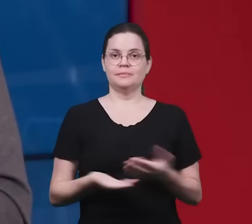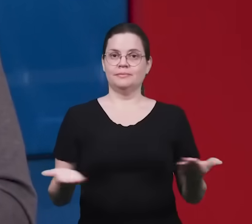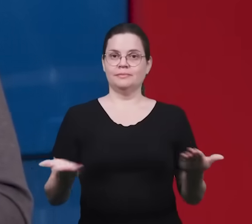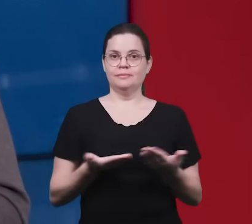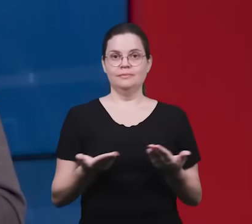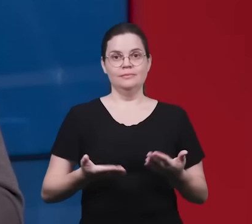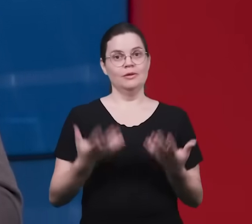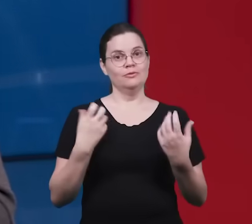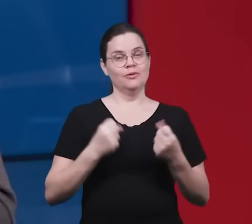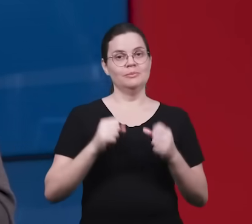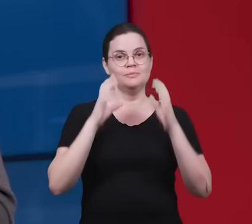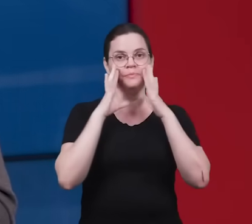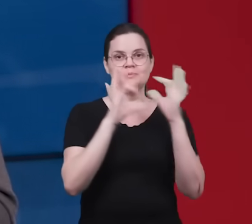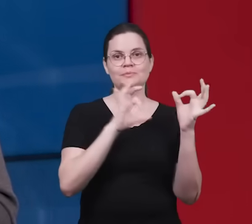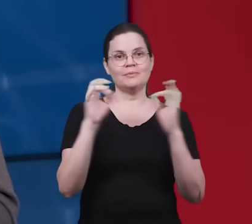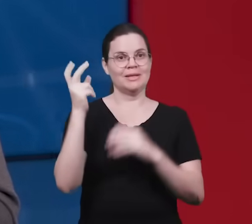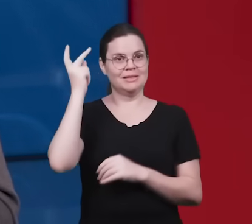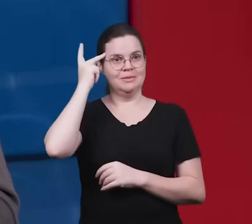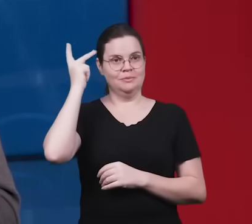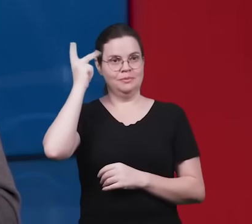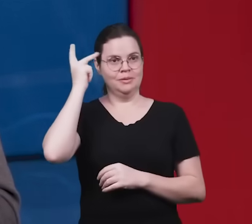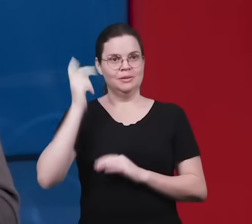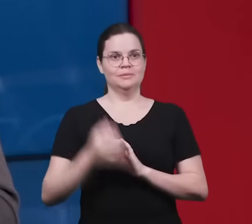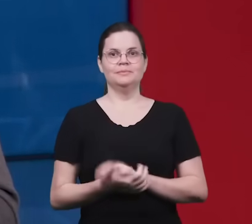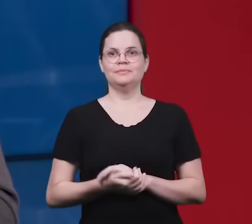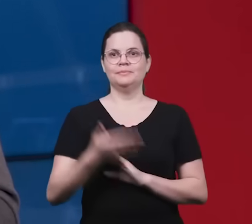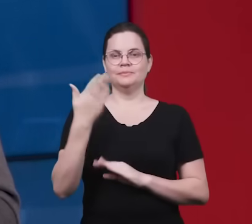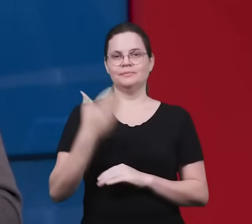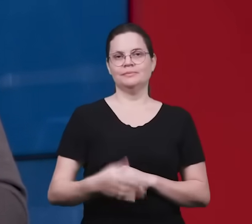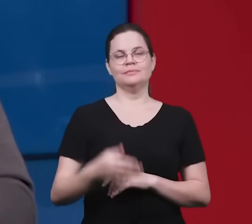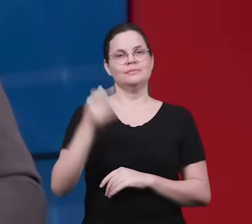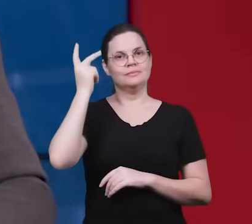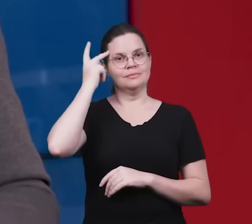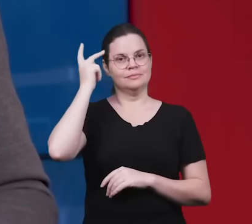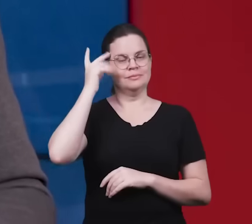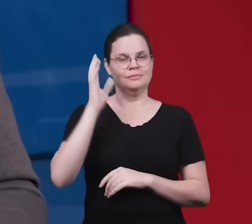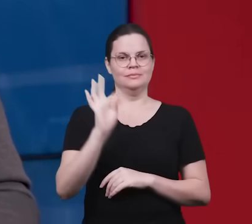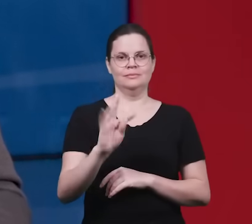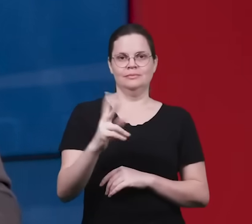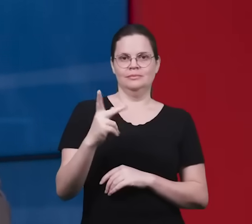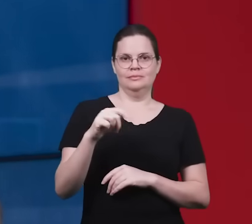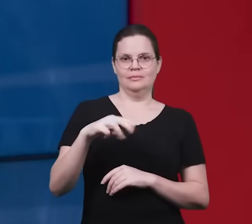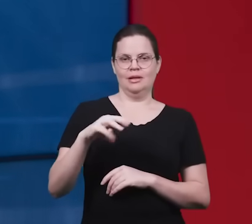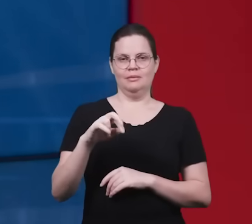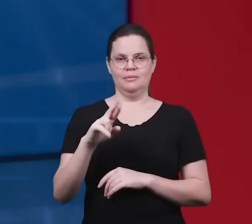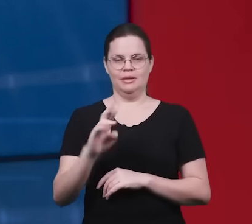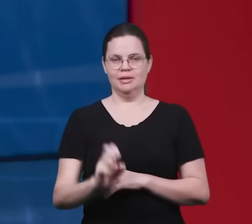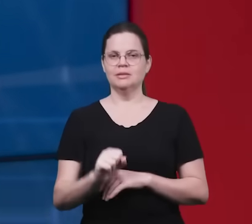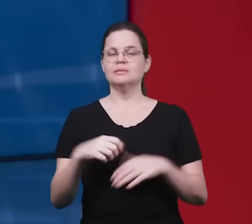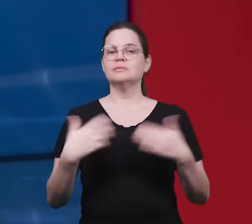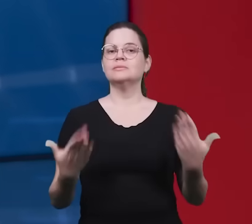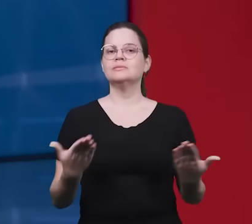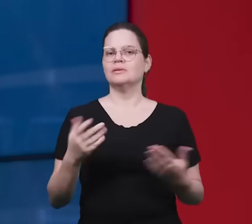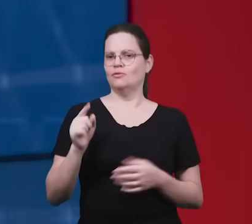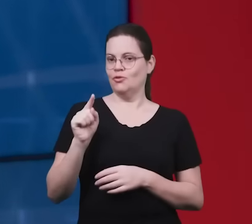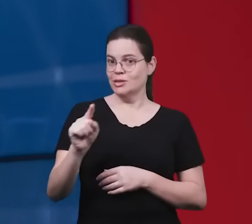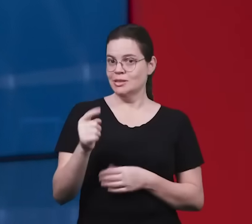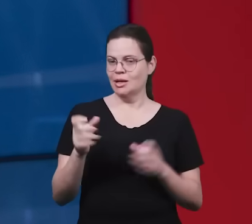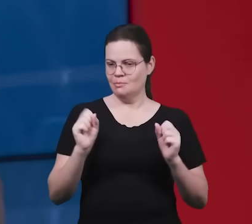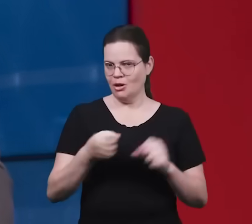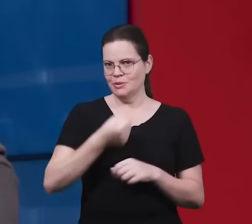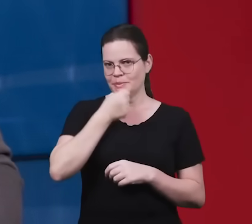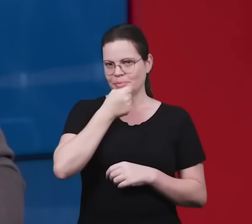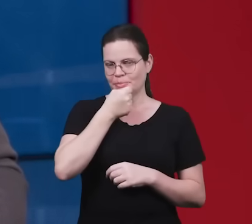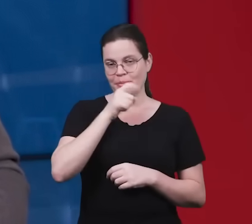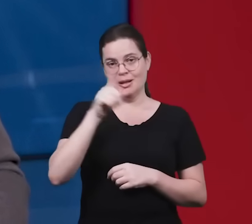nós vamos para São Paulo, indo diretamente para São Paulo com a nossa correspondente, a nossa irmã Tamires Campos. Tamires, agora é com